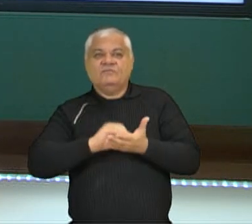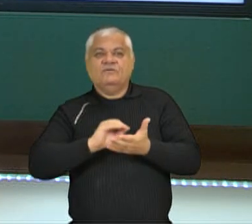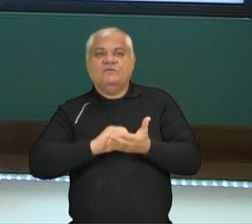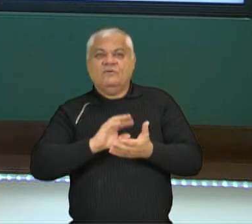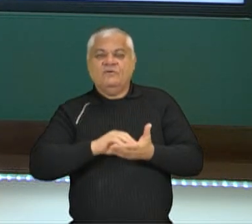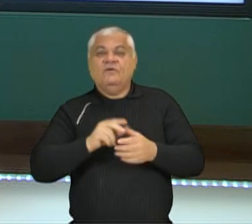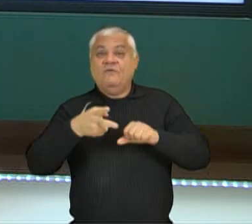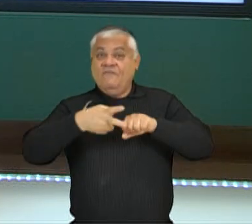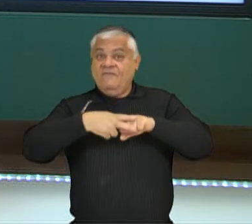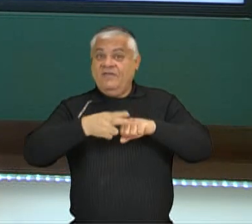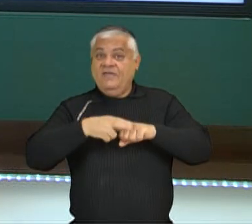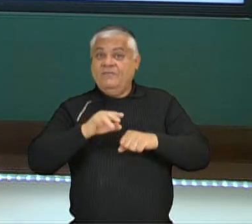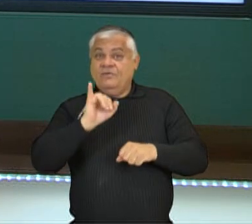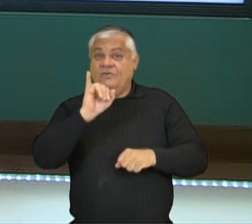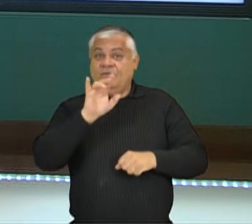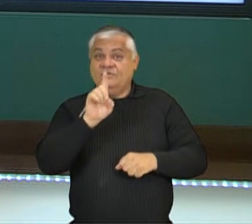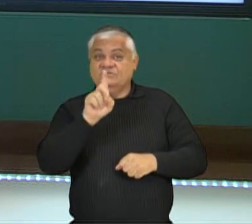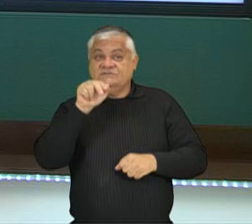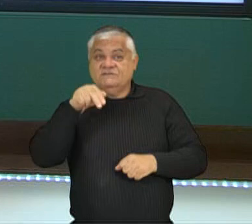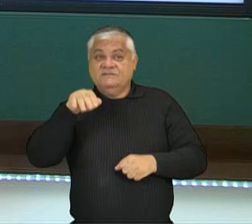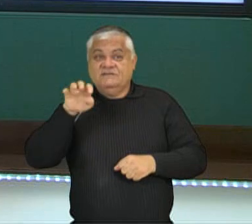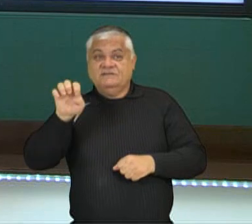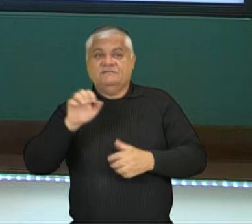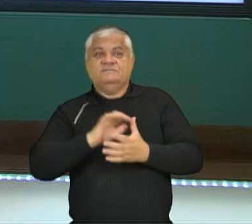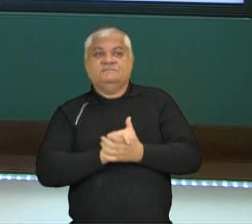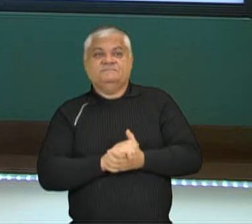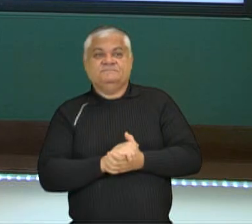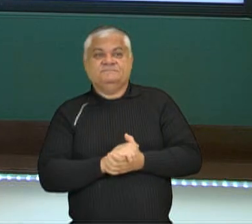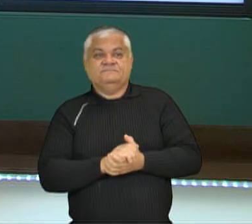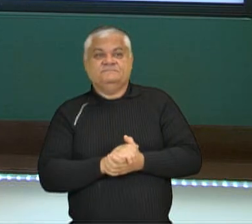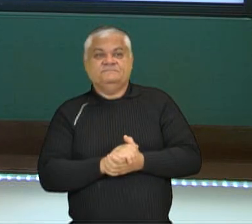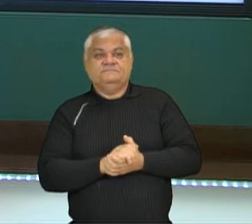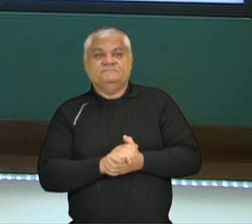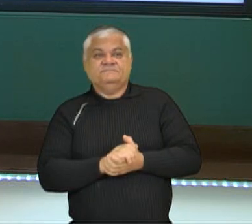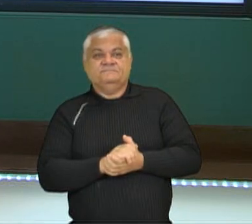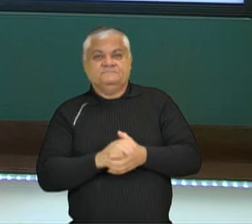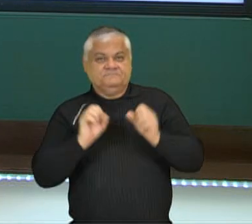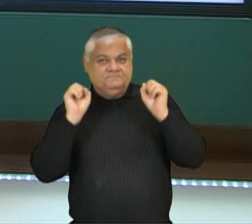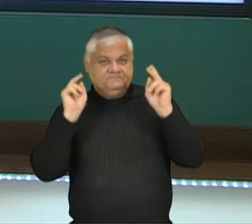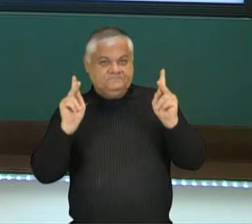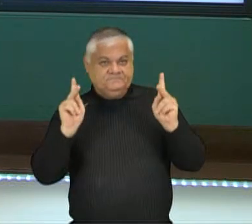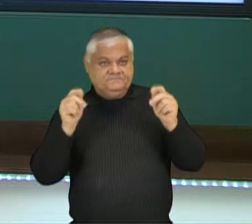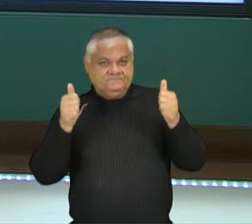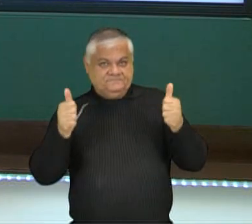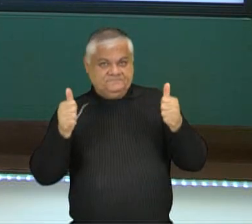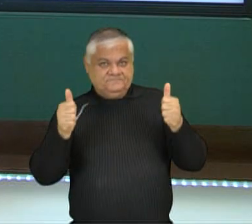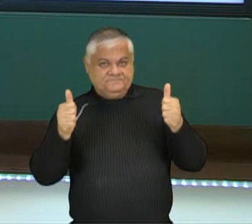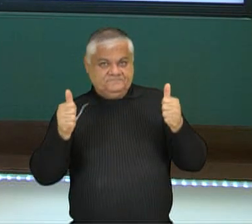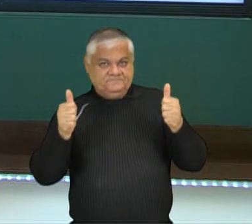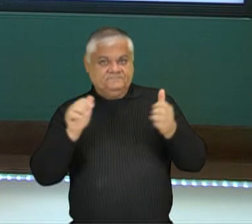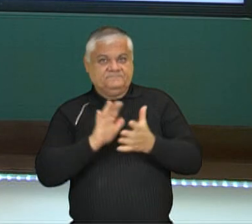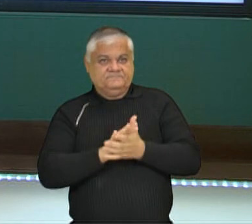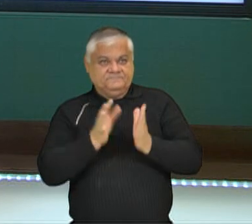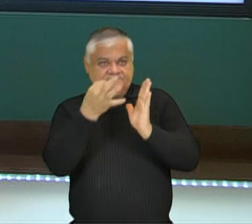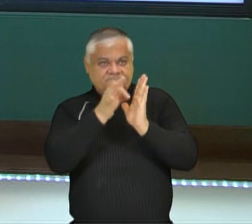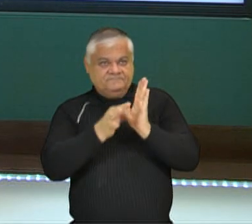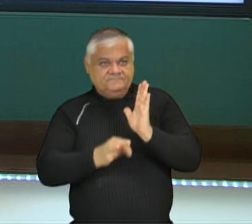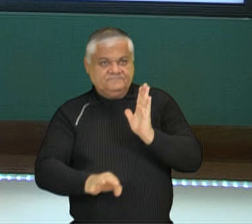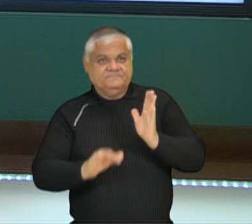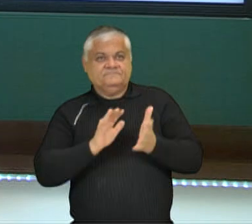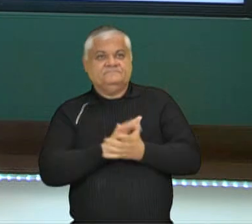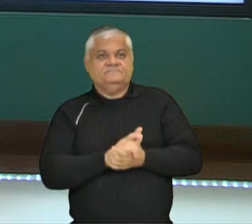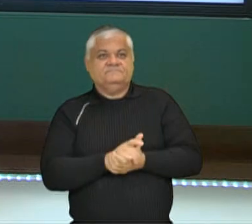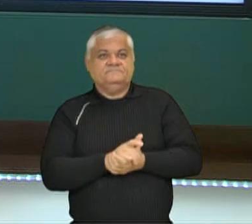verbo. Fazer o jantar, make dinner. Perfeito. Tudo bem, então, gente? Correção feita, tá?